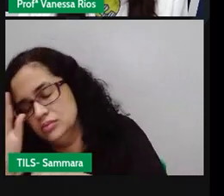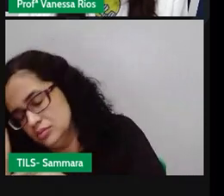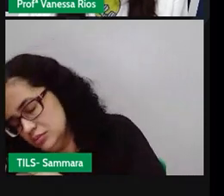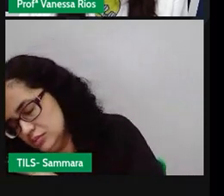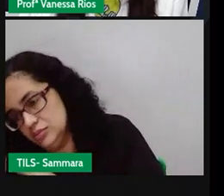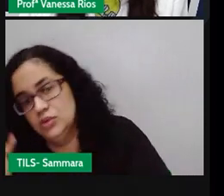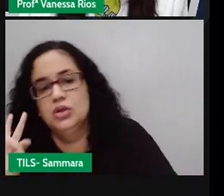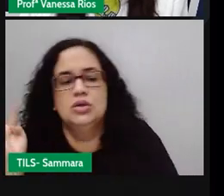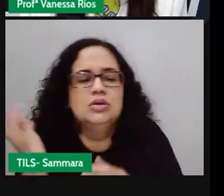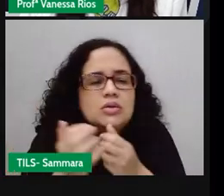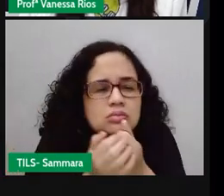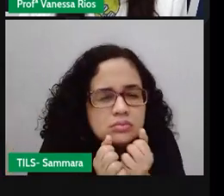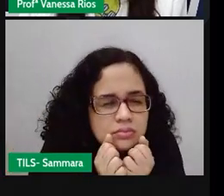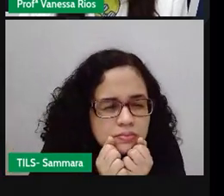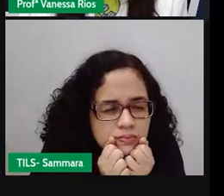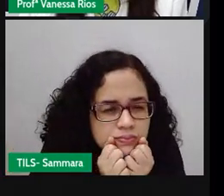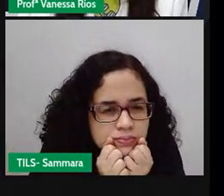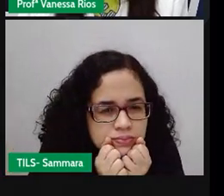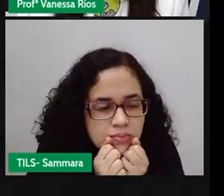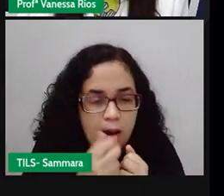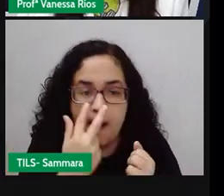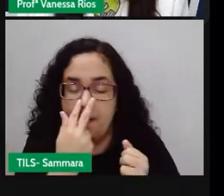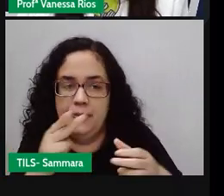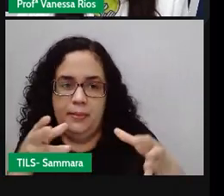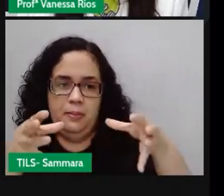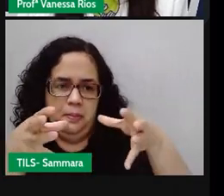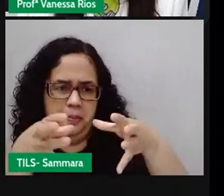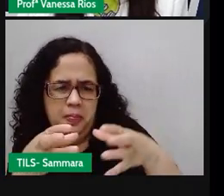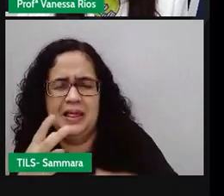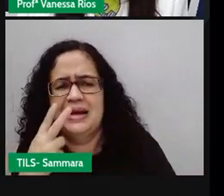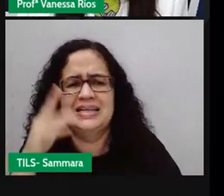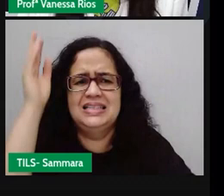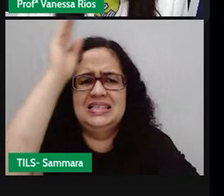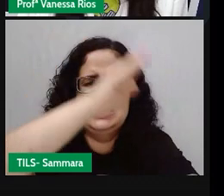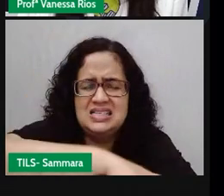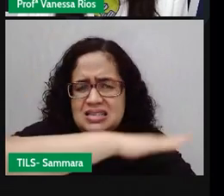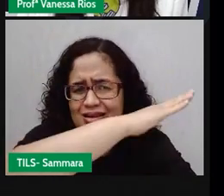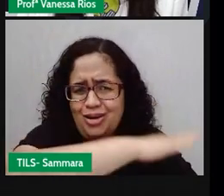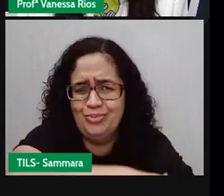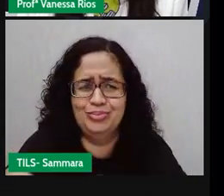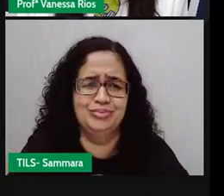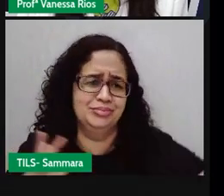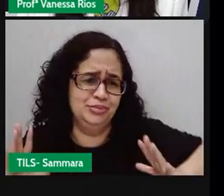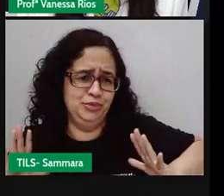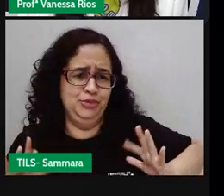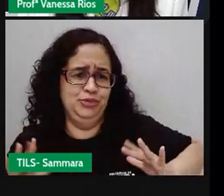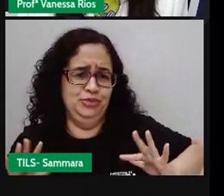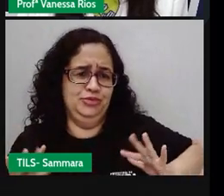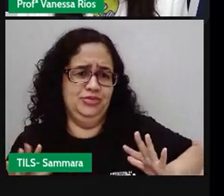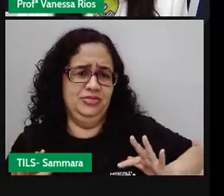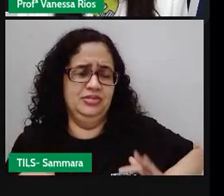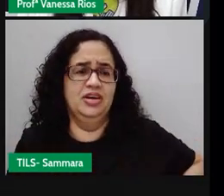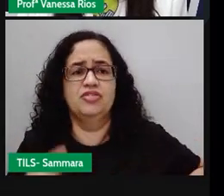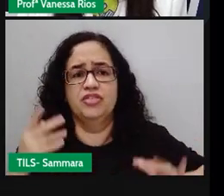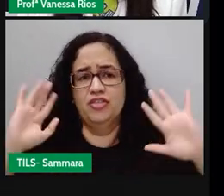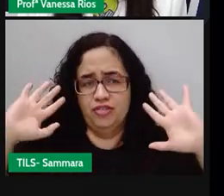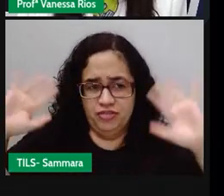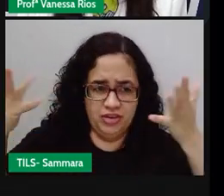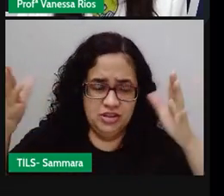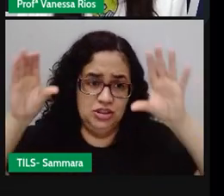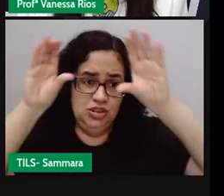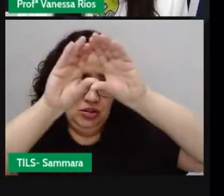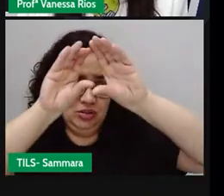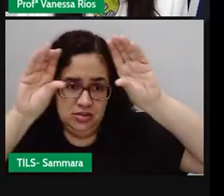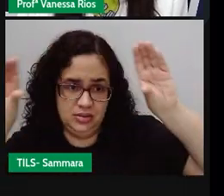todo encolhido. Parecia uma bola. Ah, que sapo folgado! Foi assim que você foi à festa do